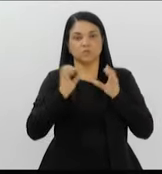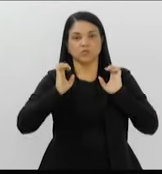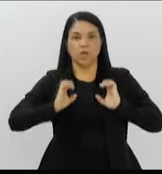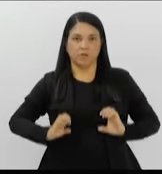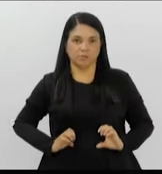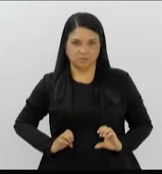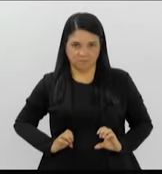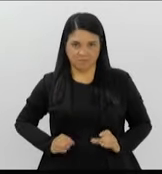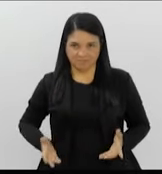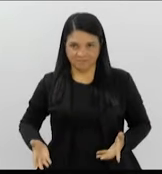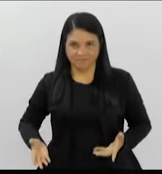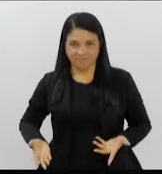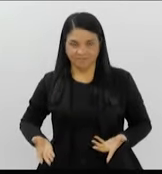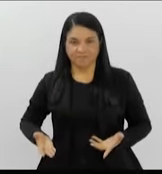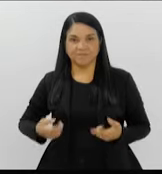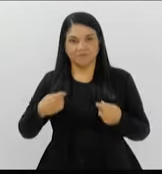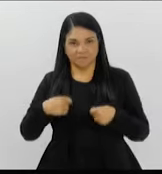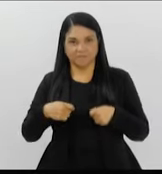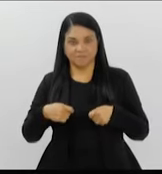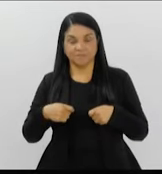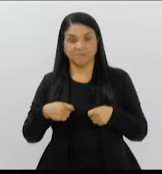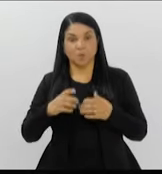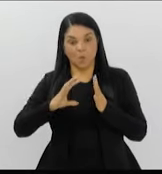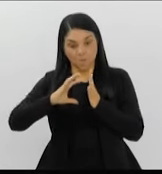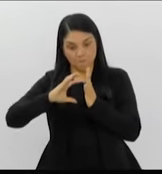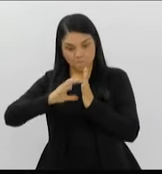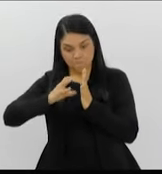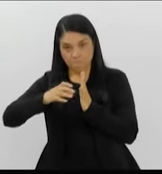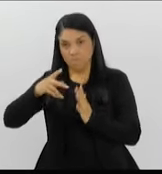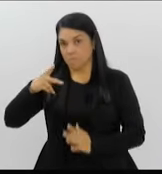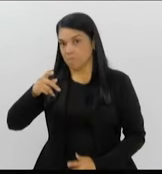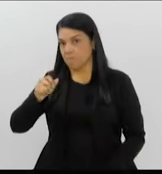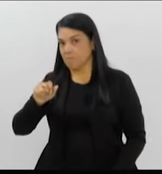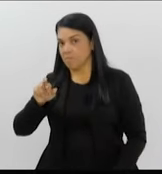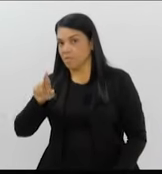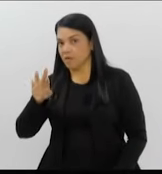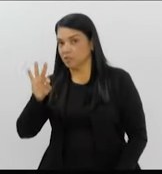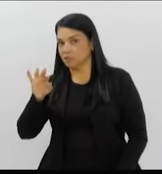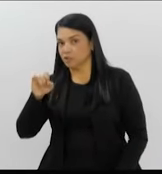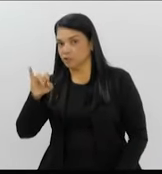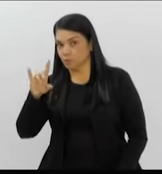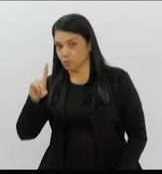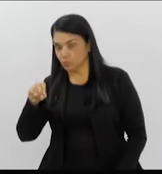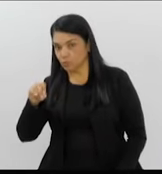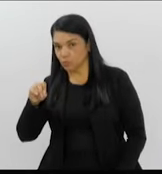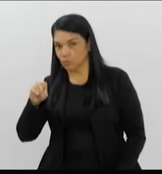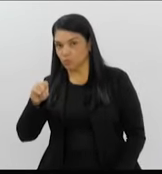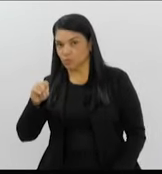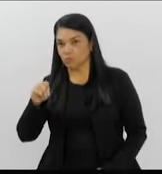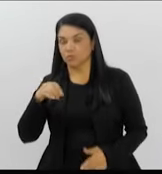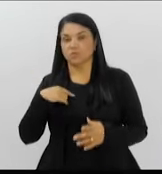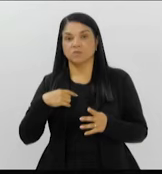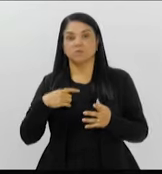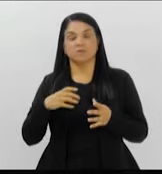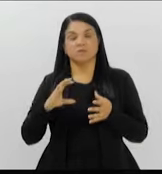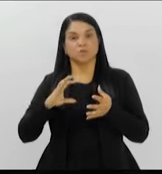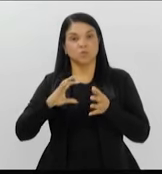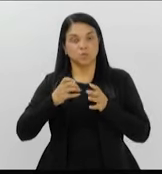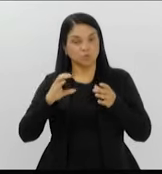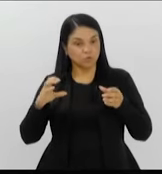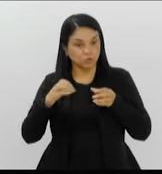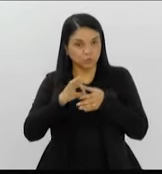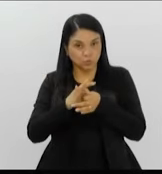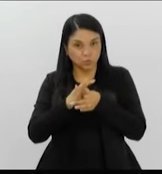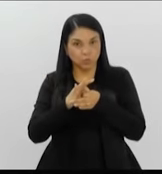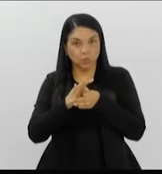Porque todo partido, eu já falei, o nome é partido. Se fosse todo mundo junto, não era partido, era